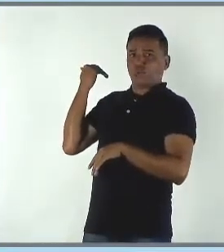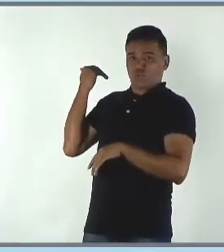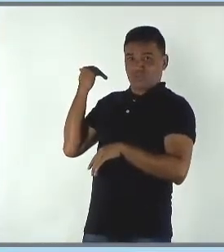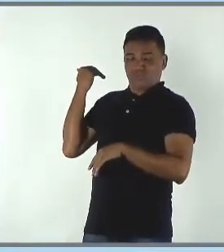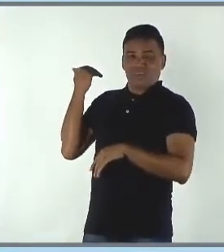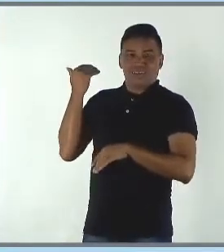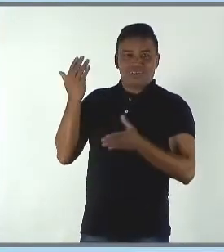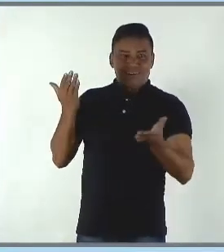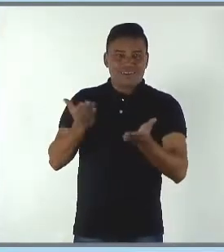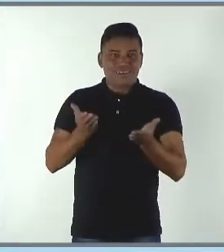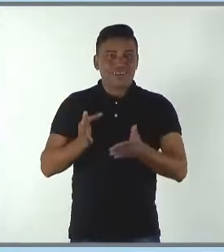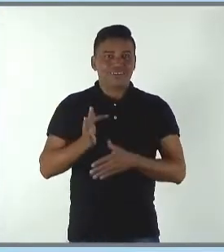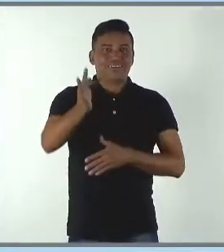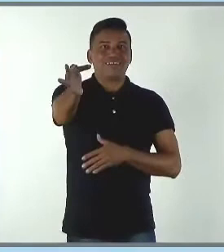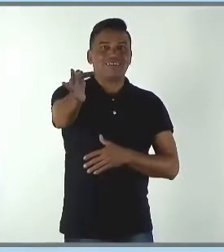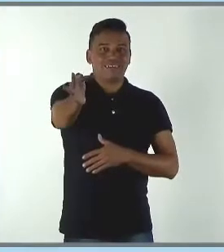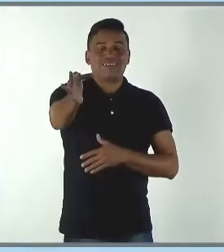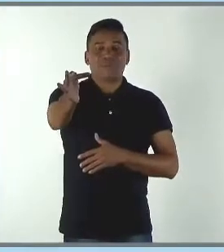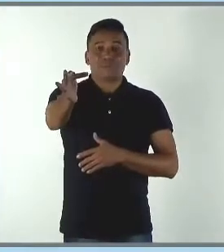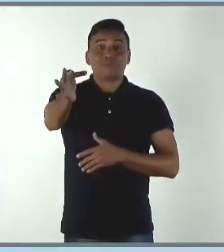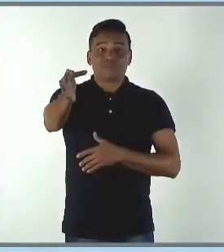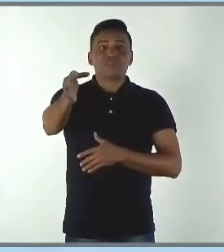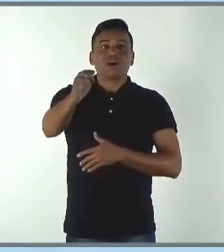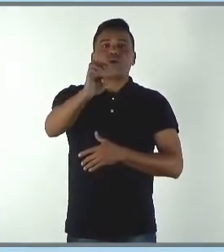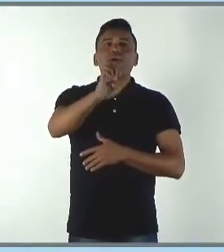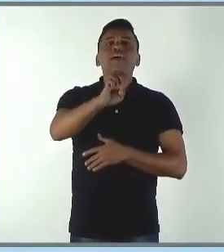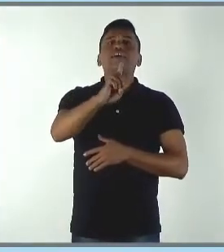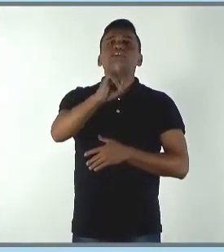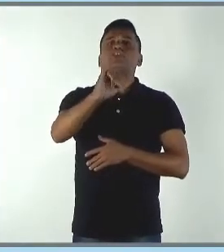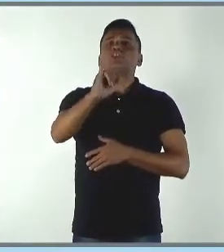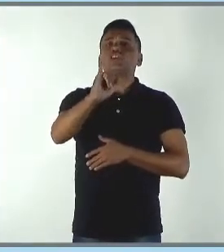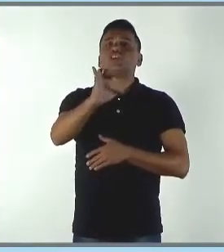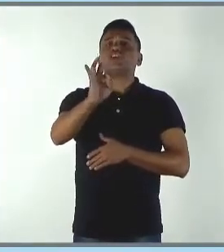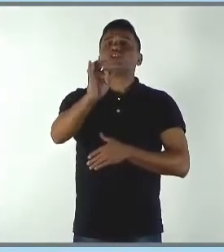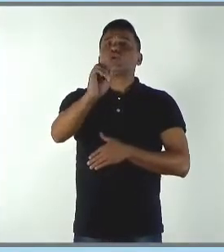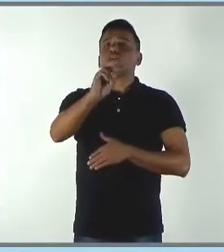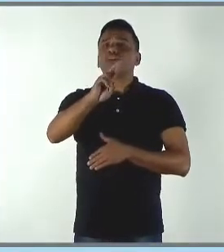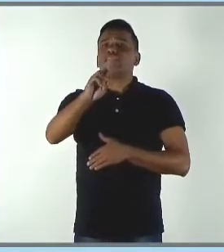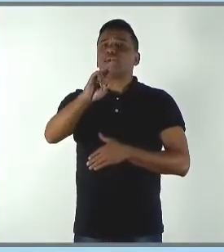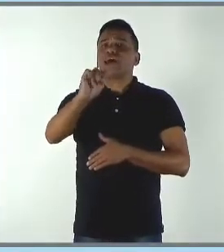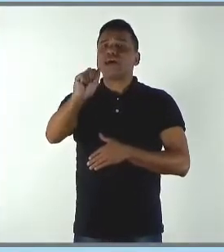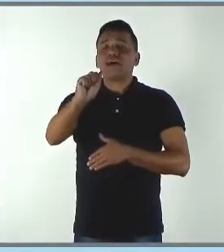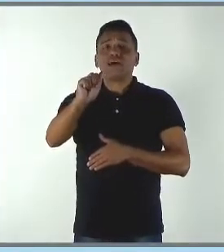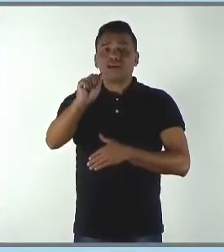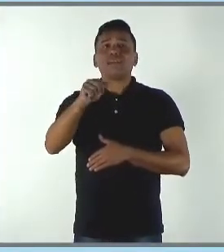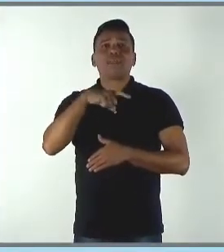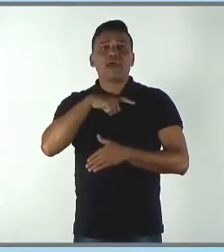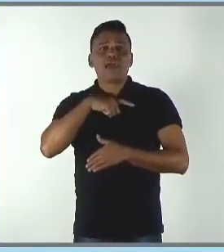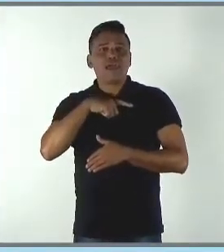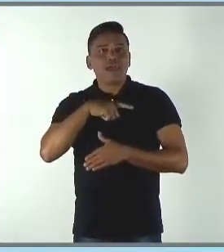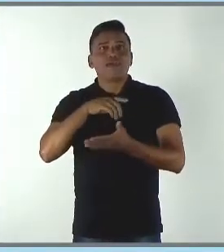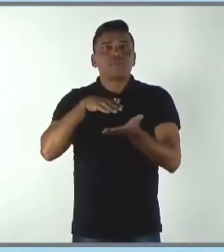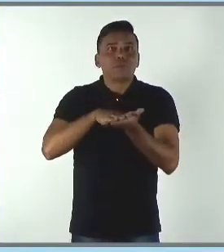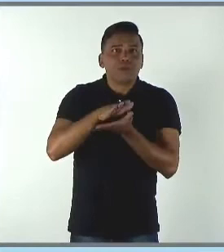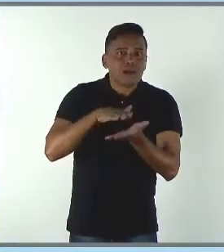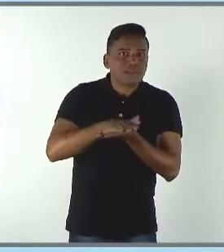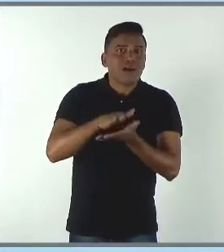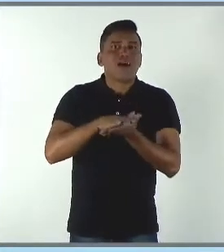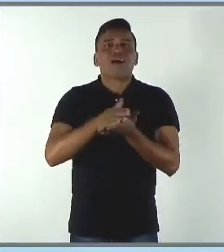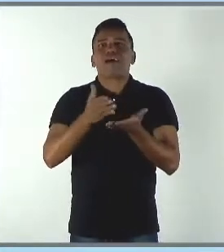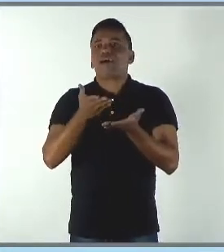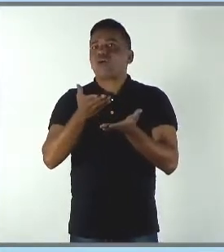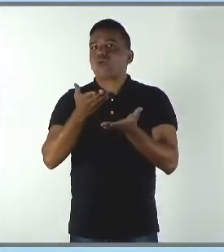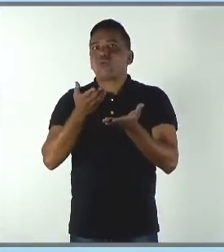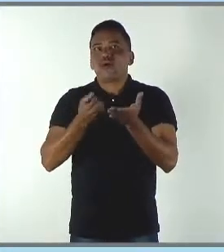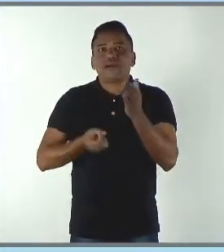editoria envolve os periódicos, os livros, as obras de referência. A editoria ela cria toda